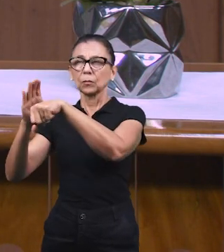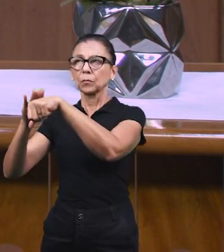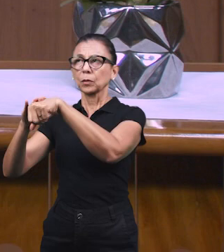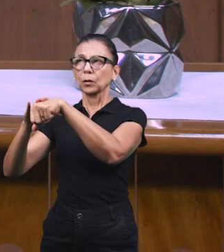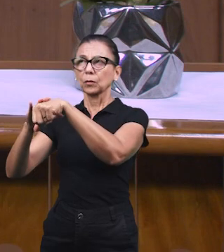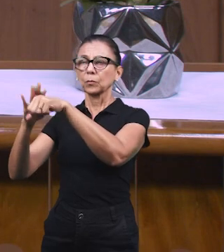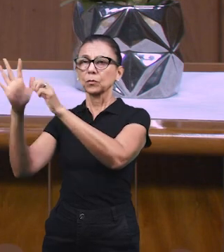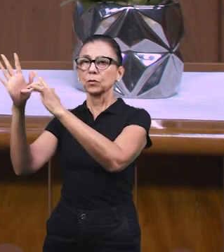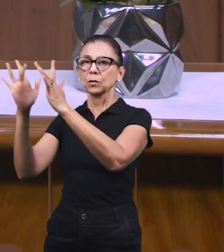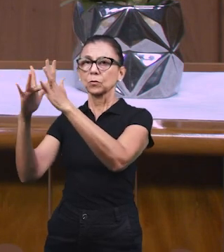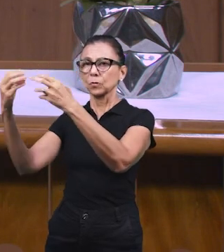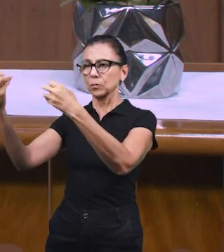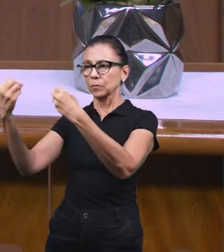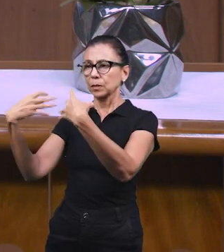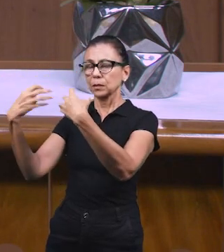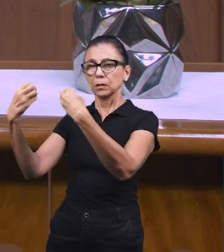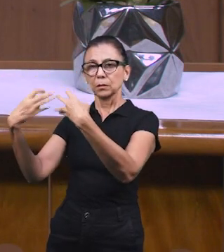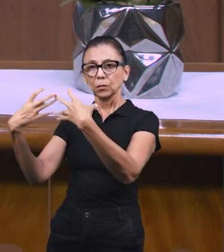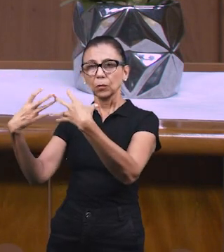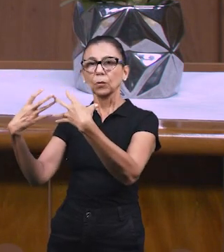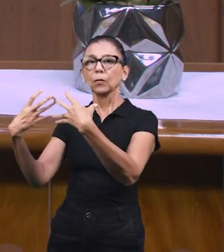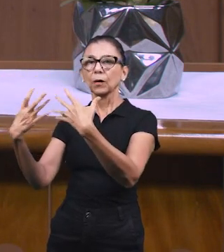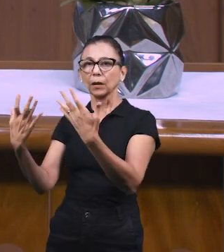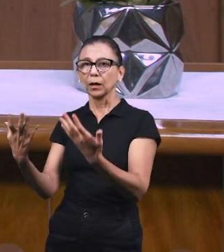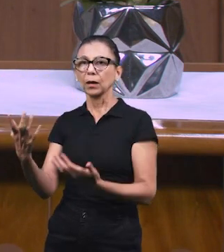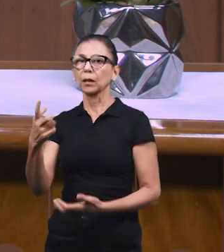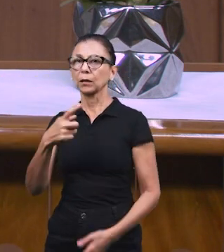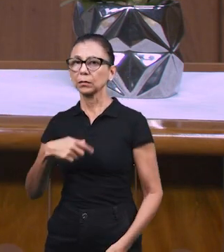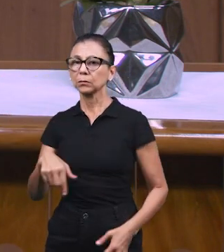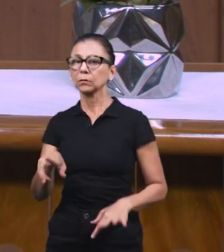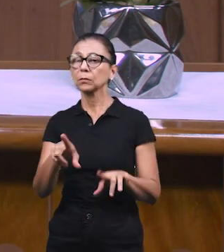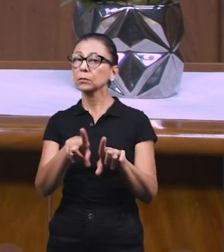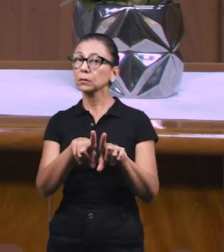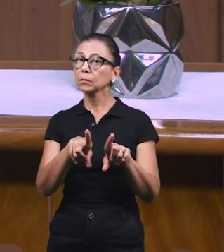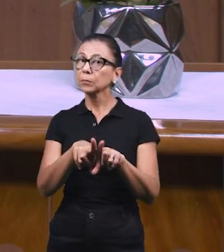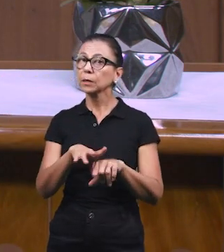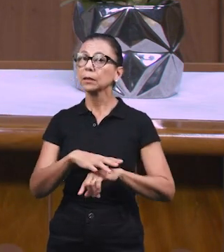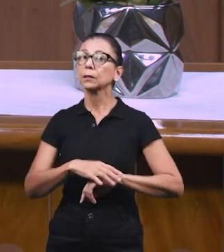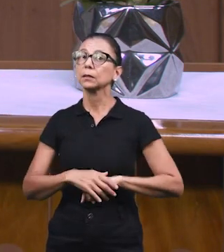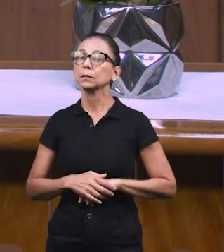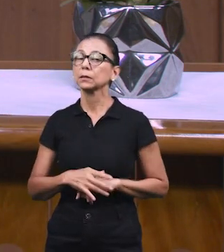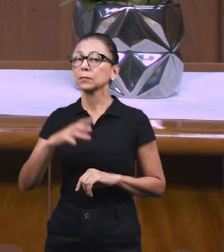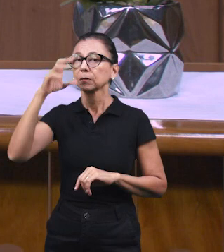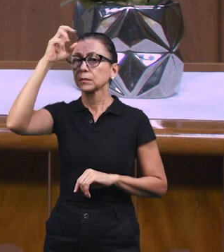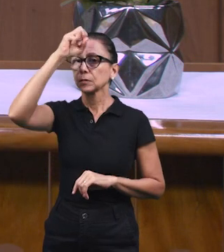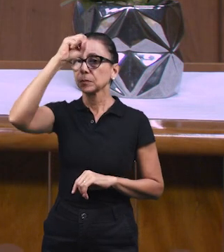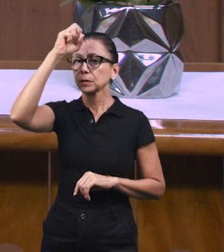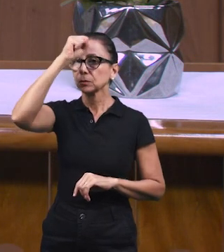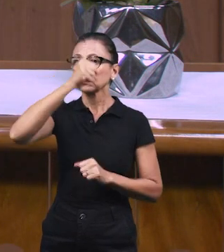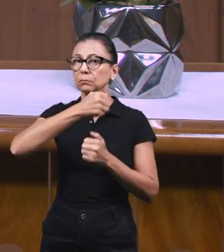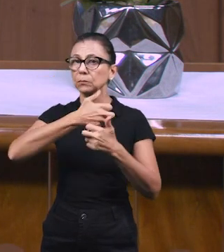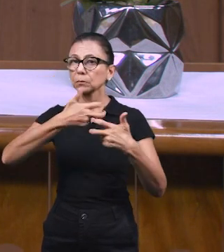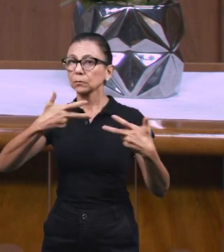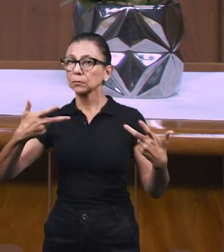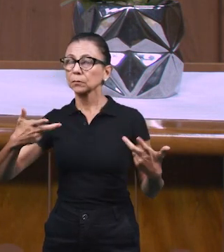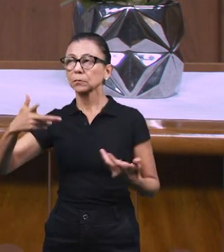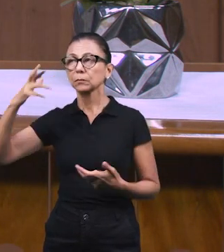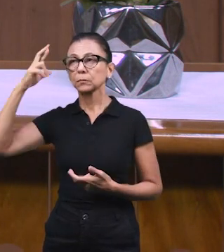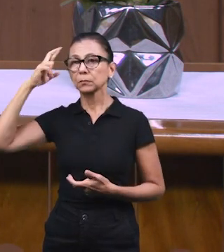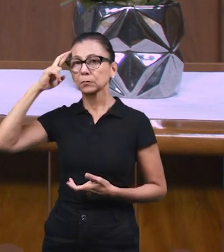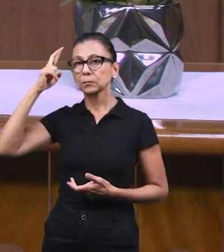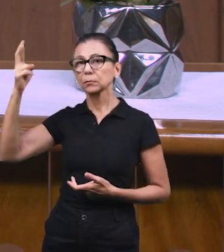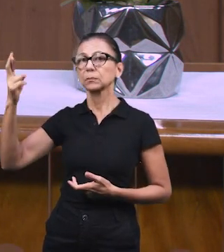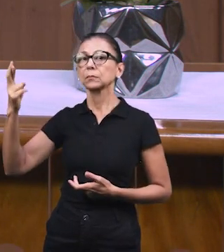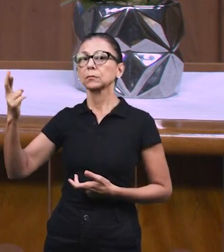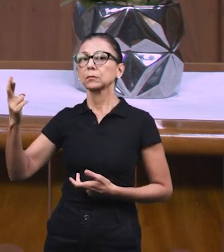E como nós temos aprendido com o Senhor, como nós temos aprendido no partir do pão, da igreja, no